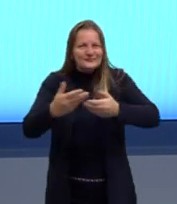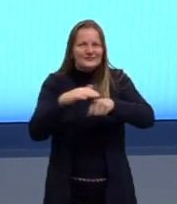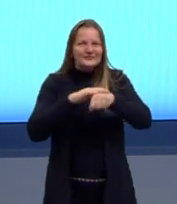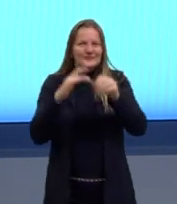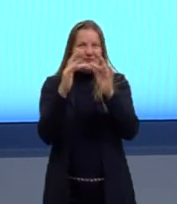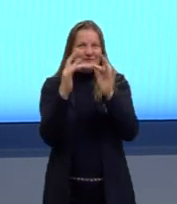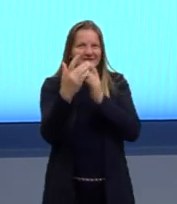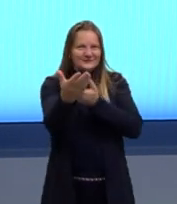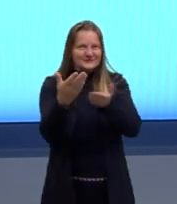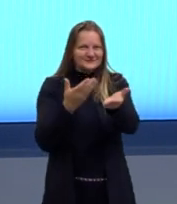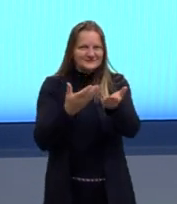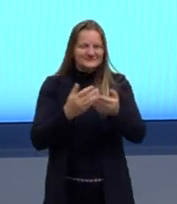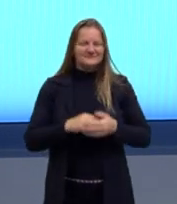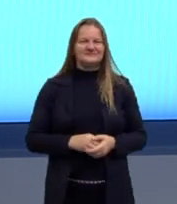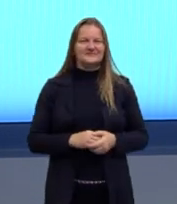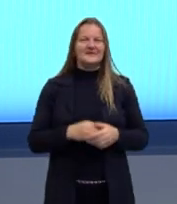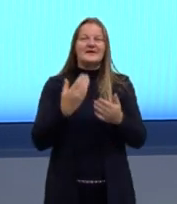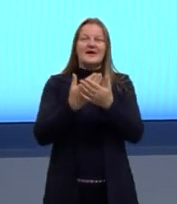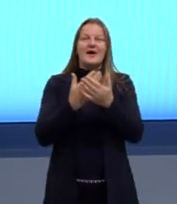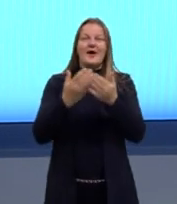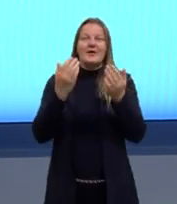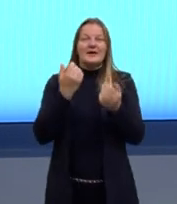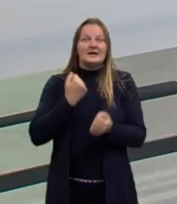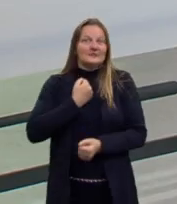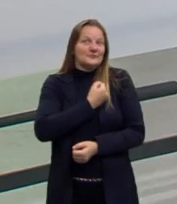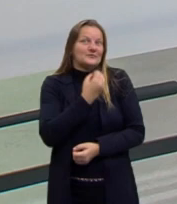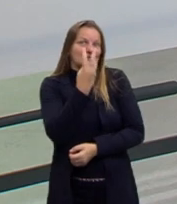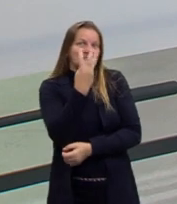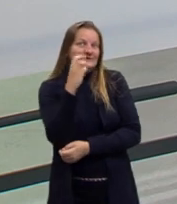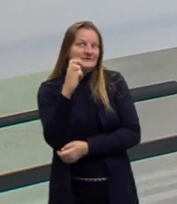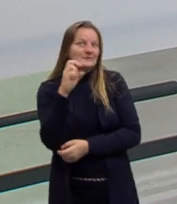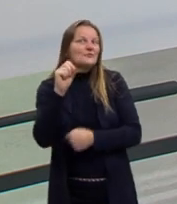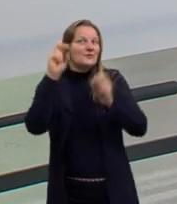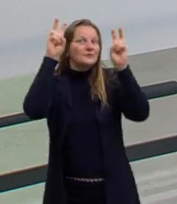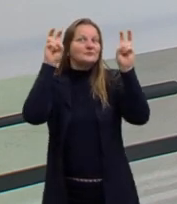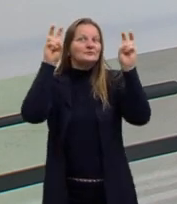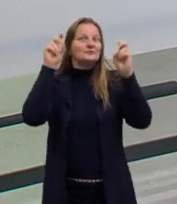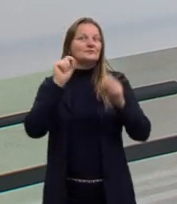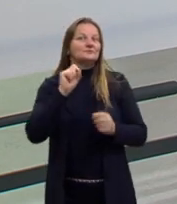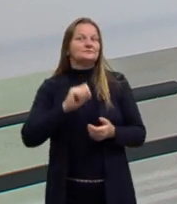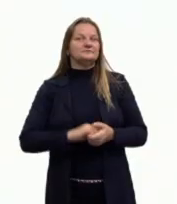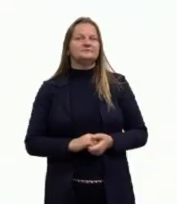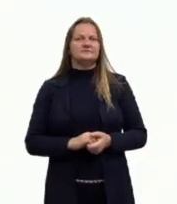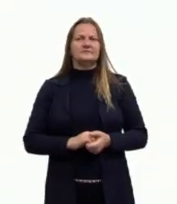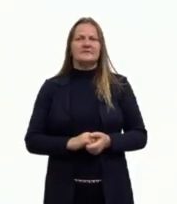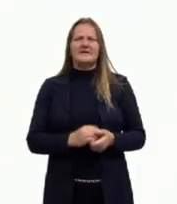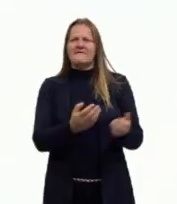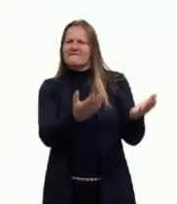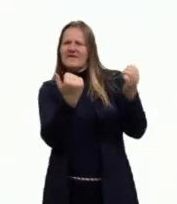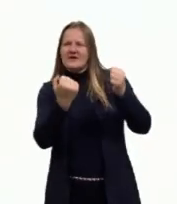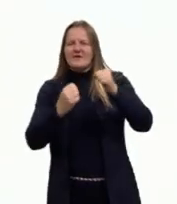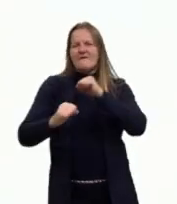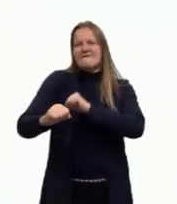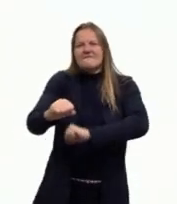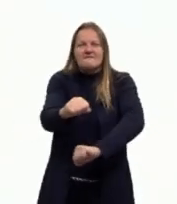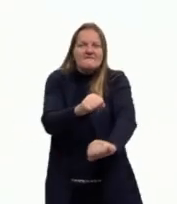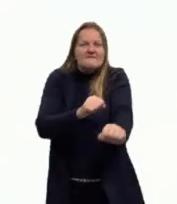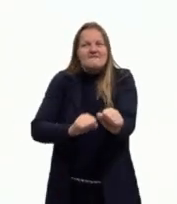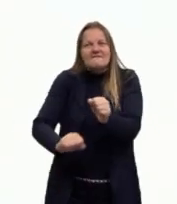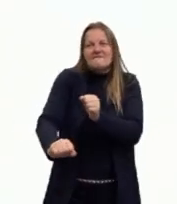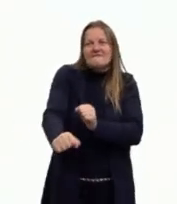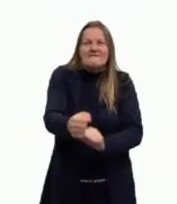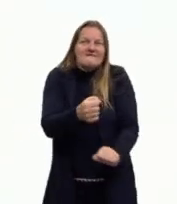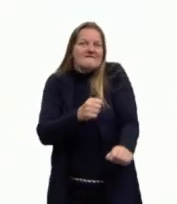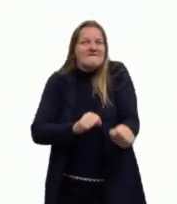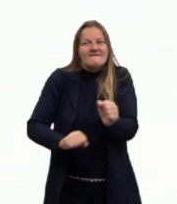Aí dialogar com vocês a nossa aula de número 35 ela tem por título Bora chacoalhar o esqueleto